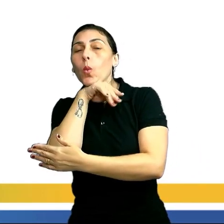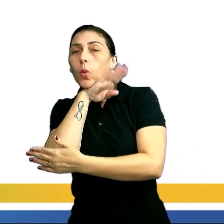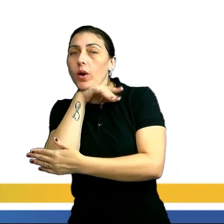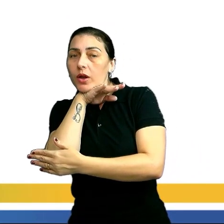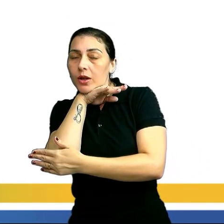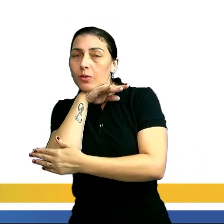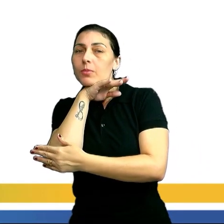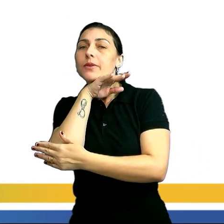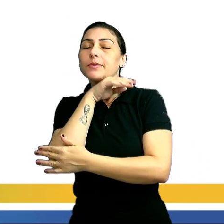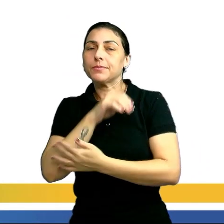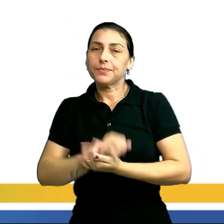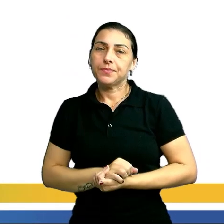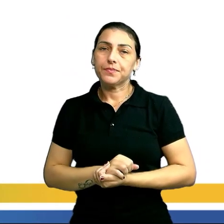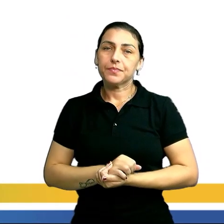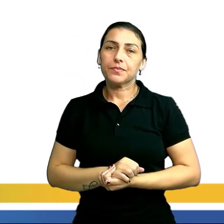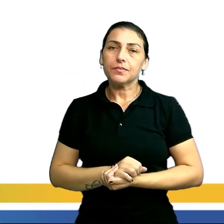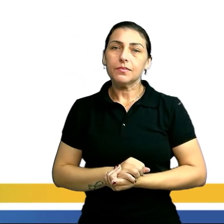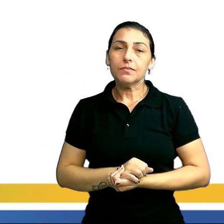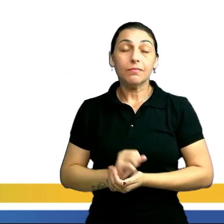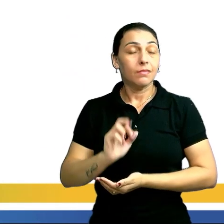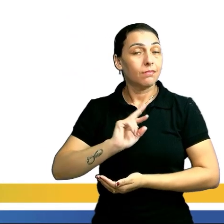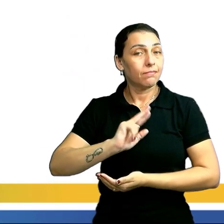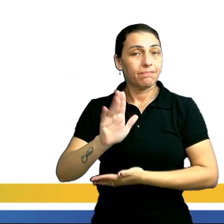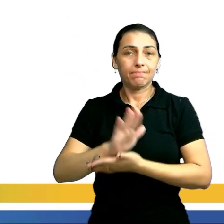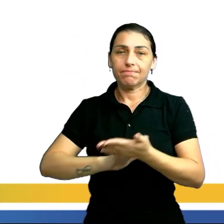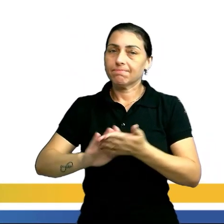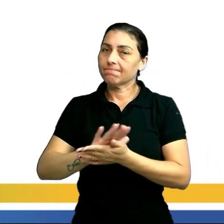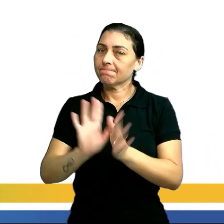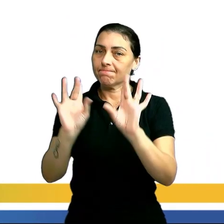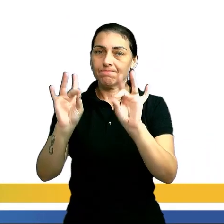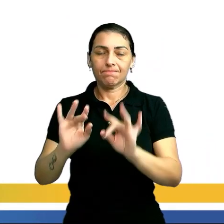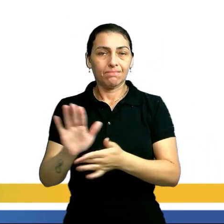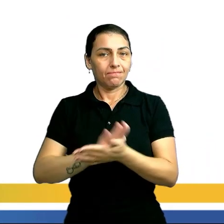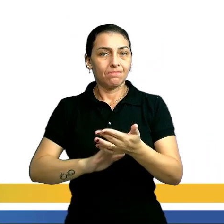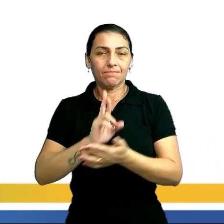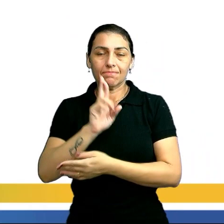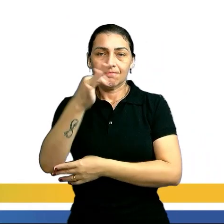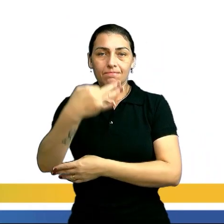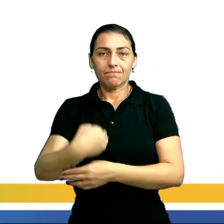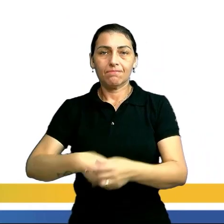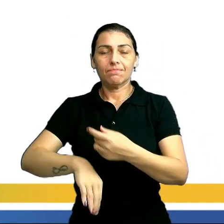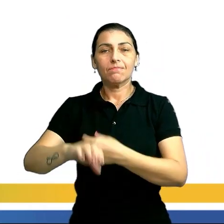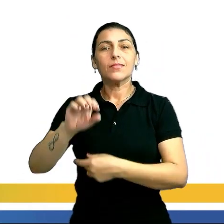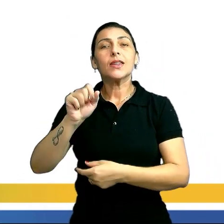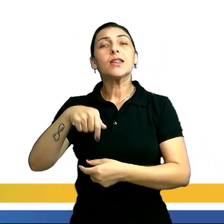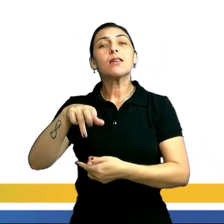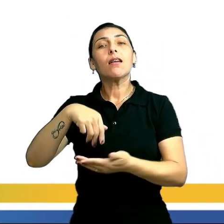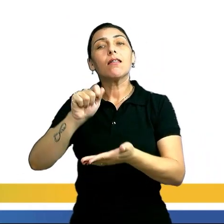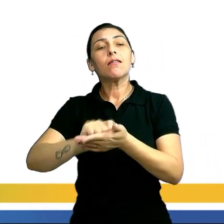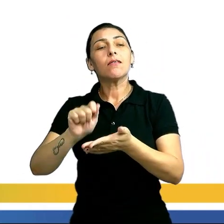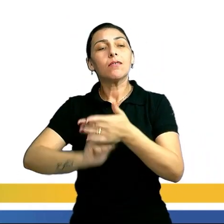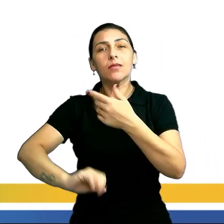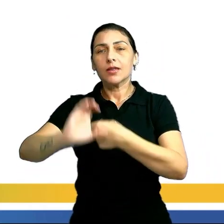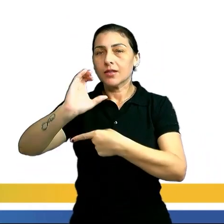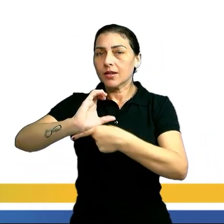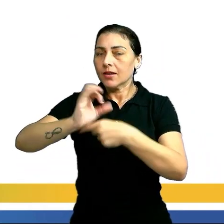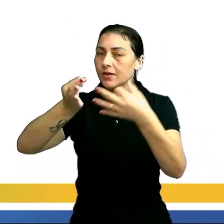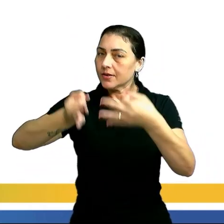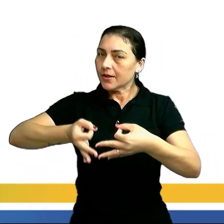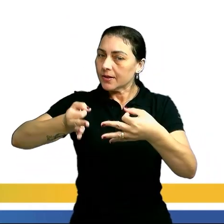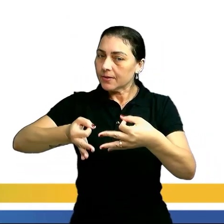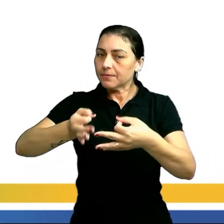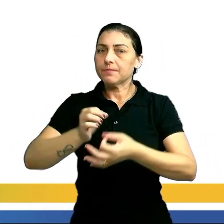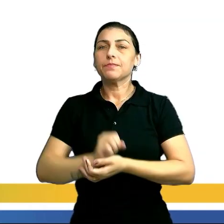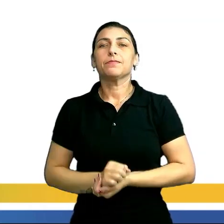nutritivos, respectivamente. Não houve essa descrição. Então, a resposta é correta. Quem anotou a letra C,